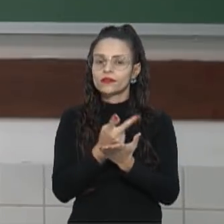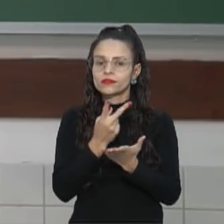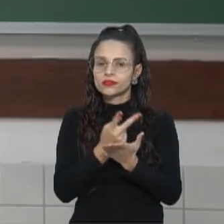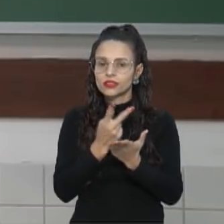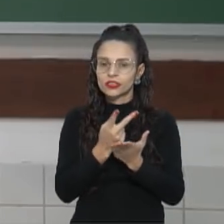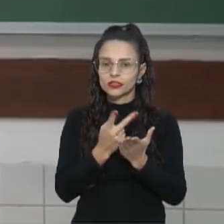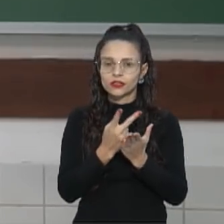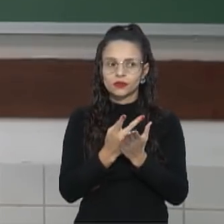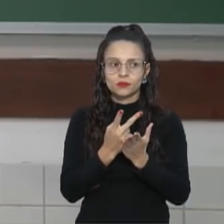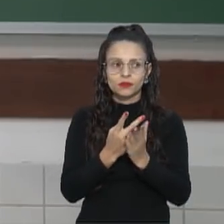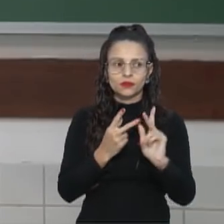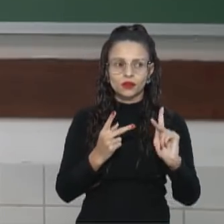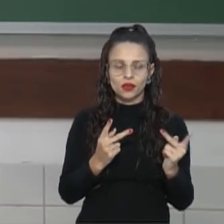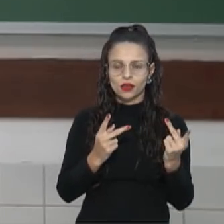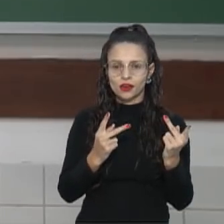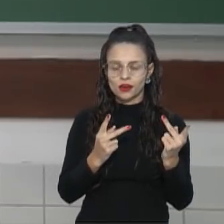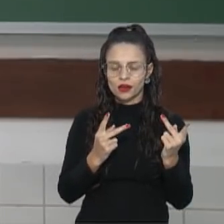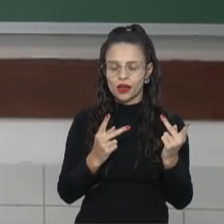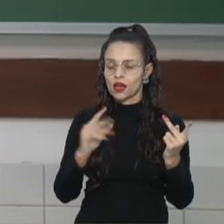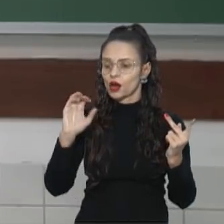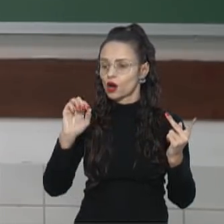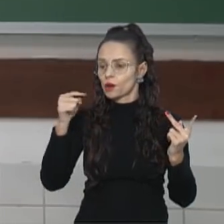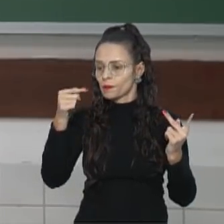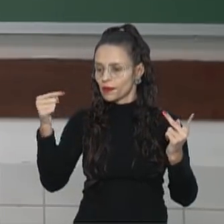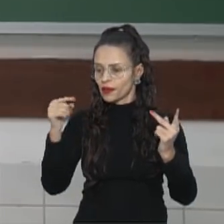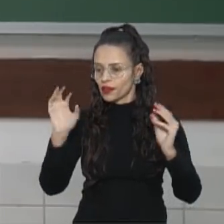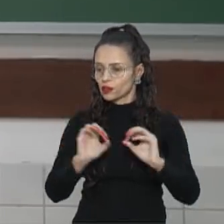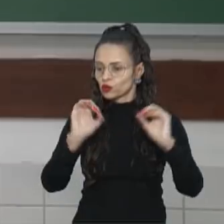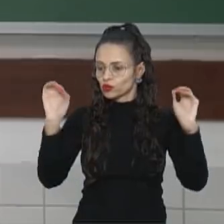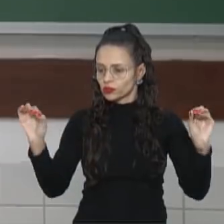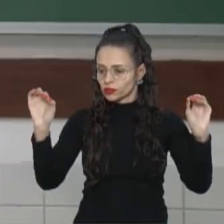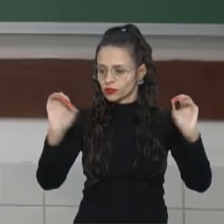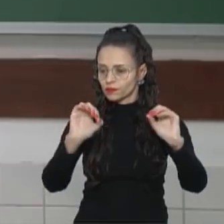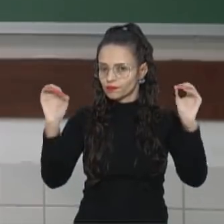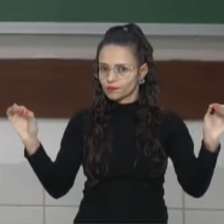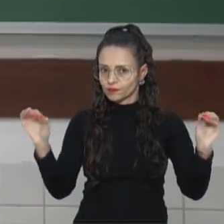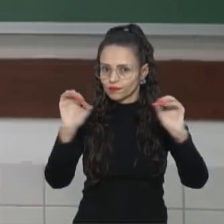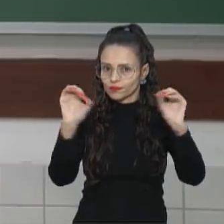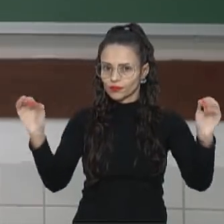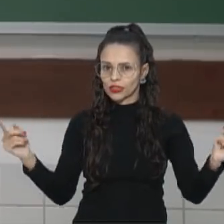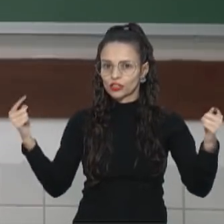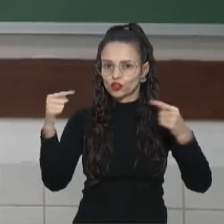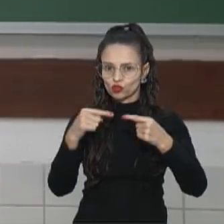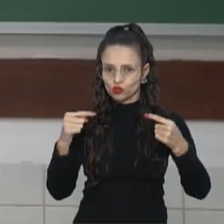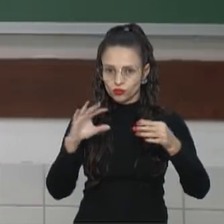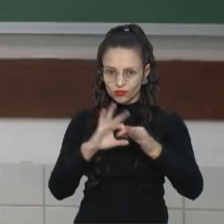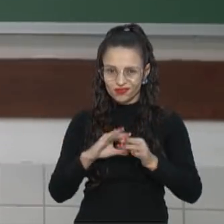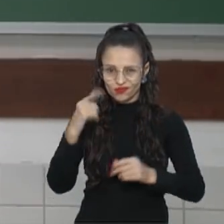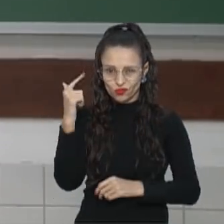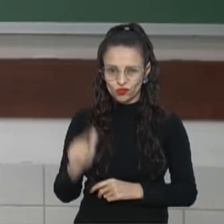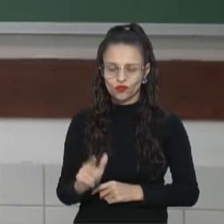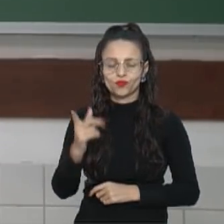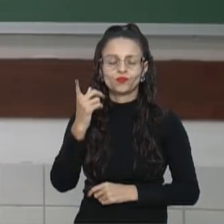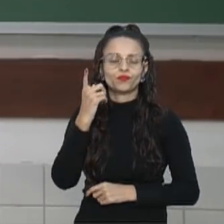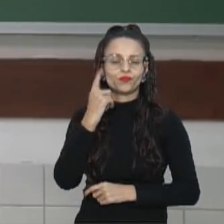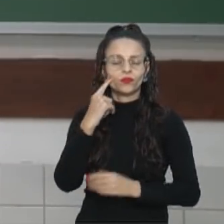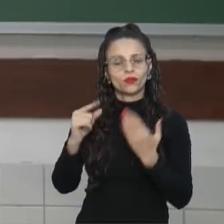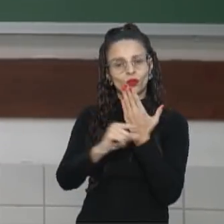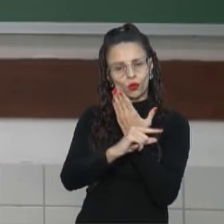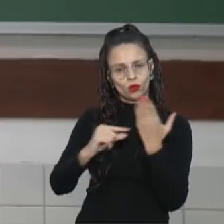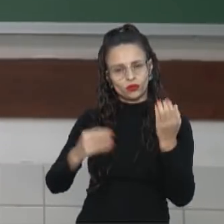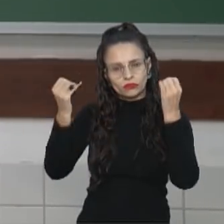se quebrando em H+ e OH-, e se juntando novamente. Pensa no Arrhenius. O Arrhenius disse o